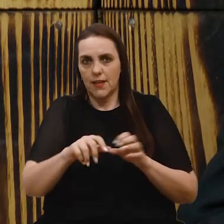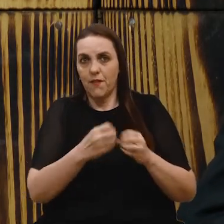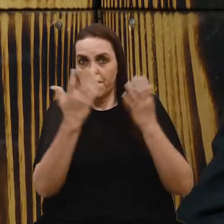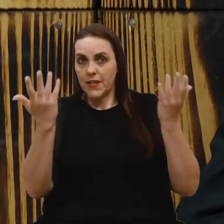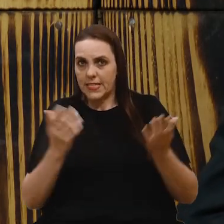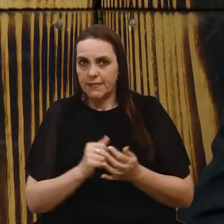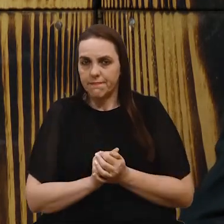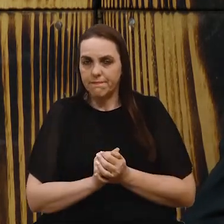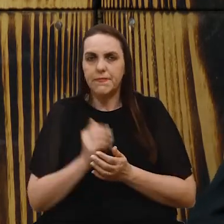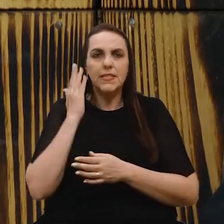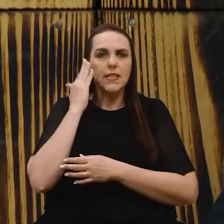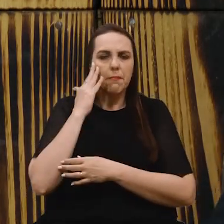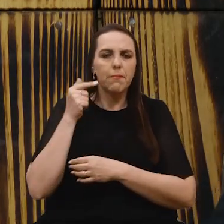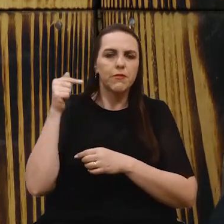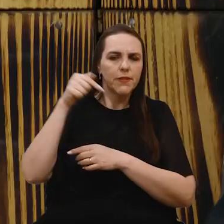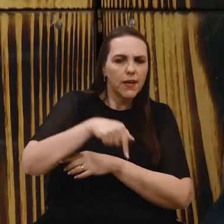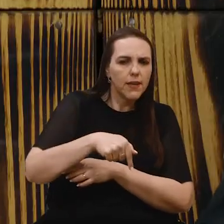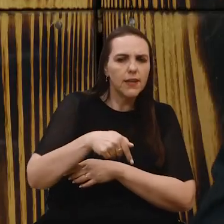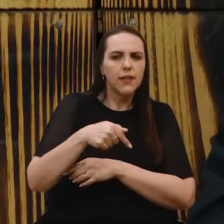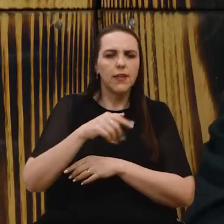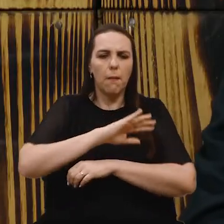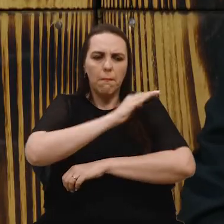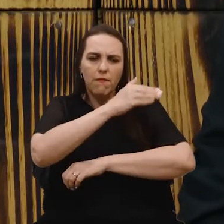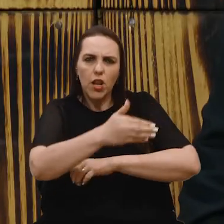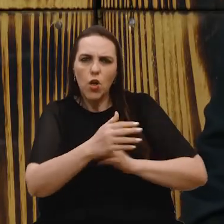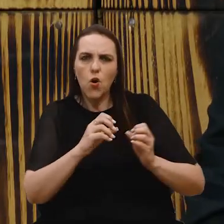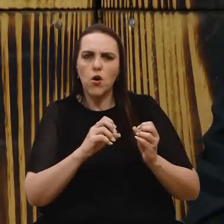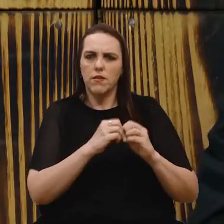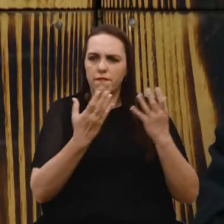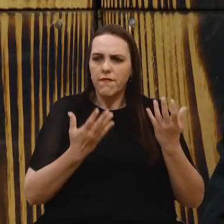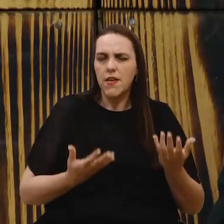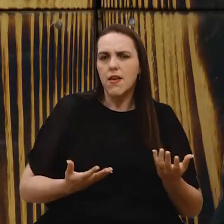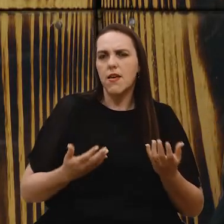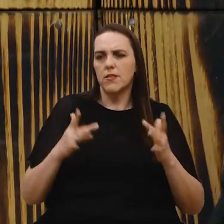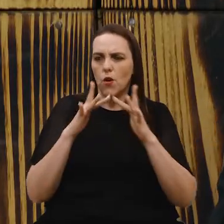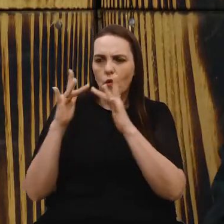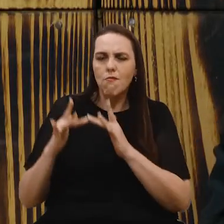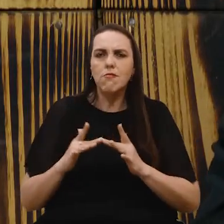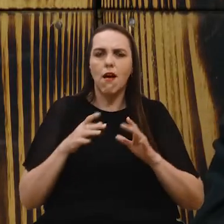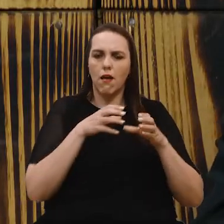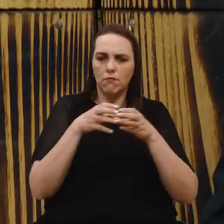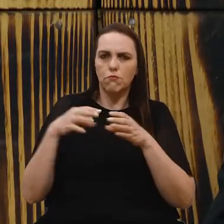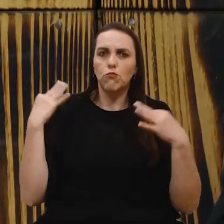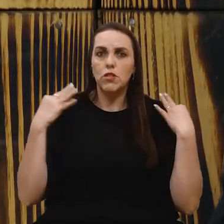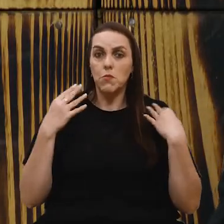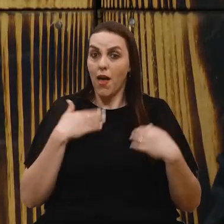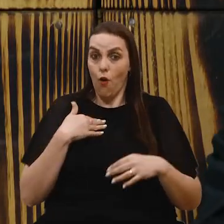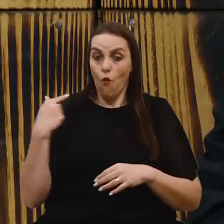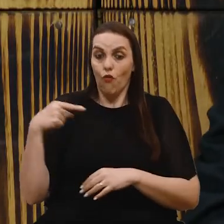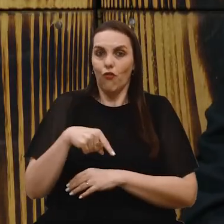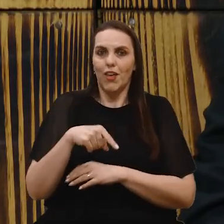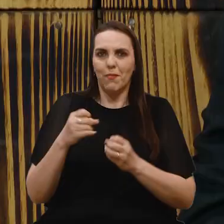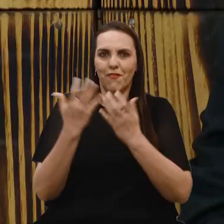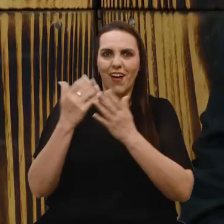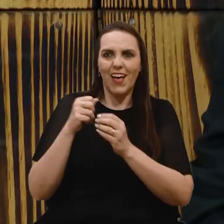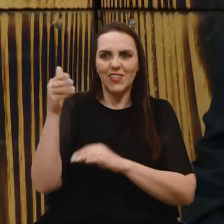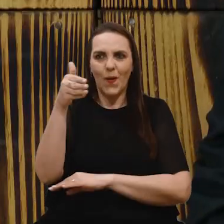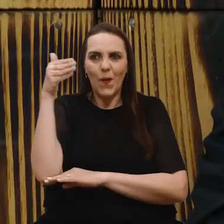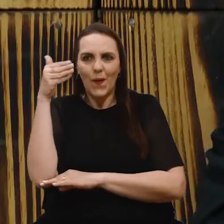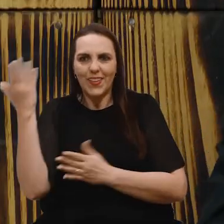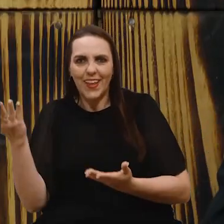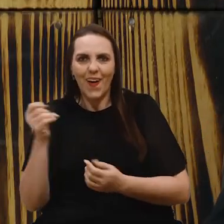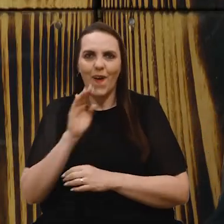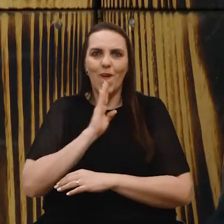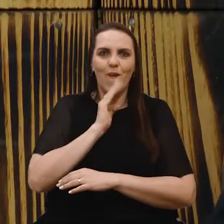aqui, dirigindo aos pavilhões, tomando contato eventualmente com turistas e tal, vim especialmente para a festa, estou no hotel